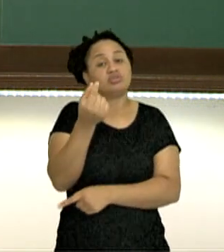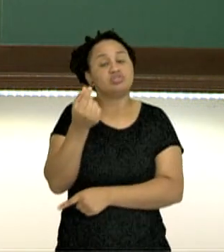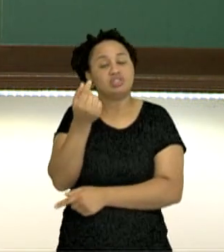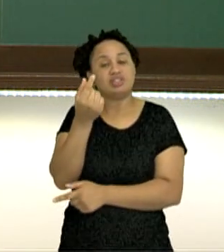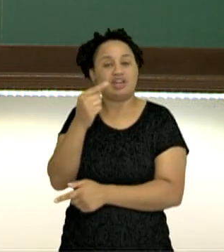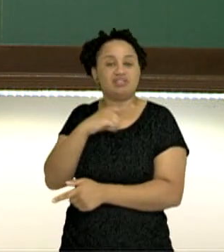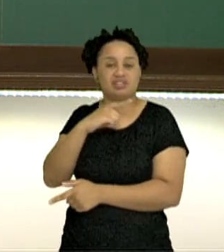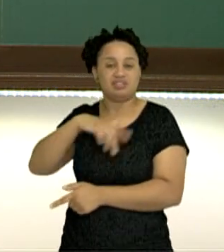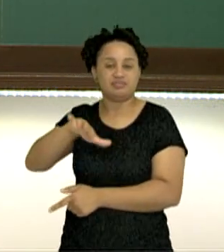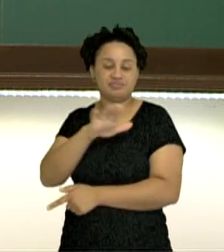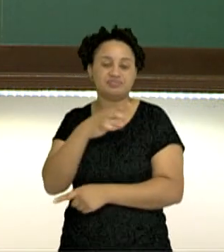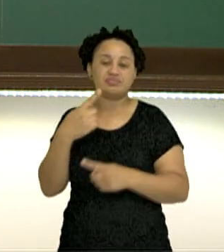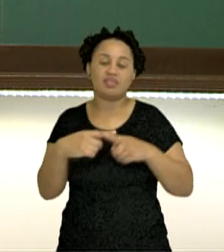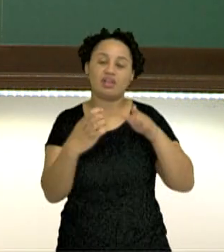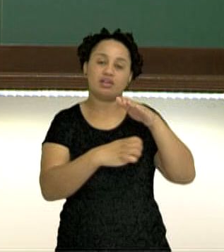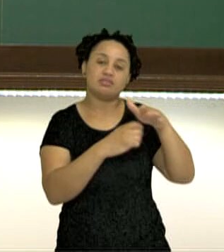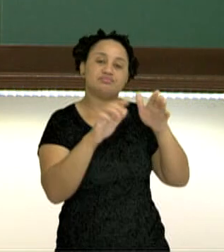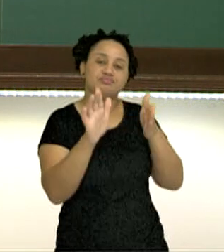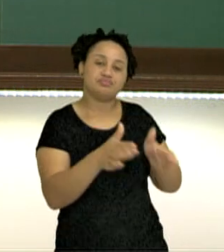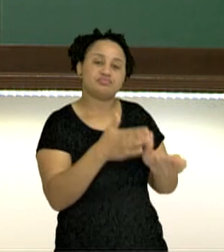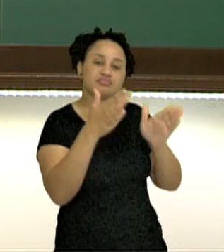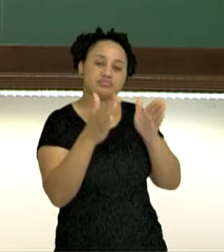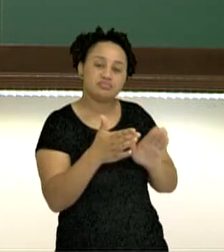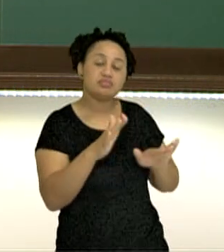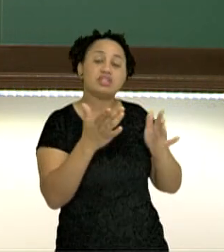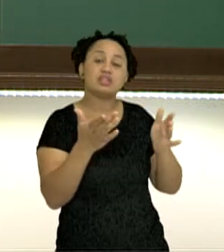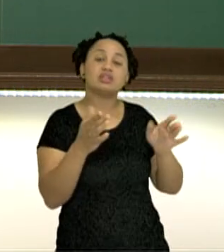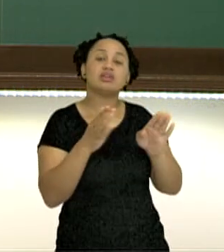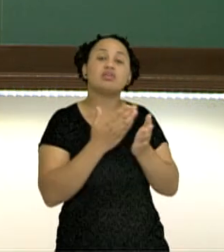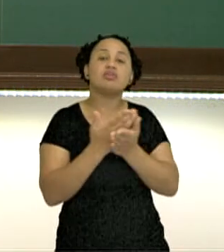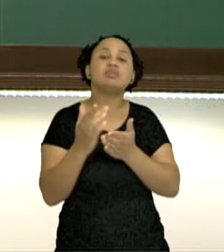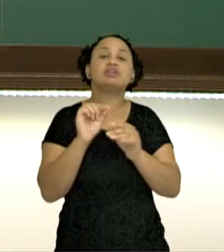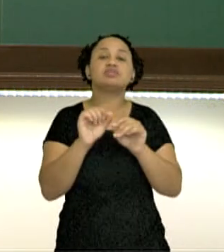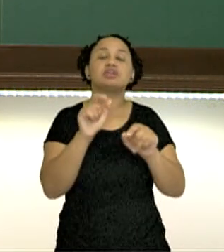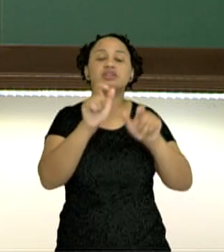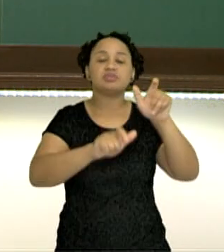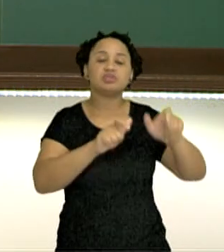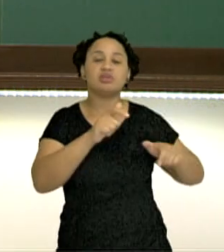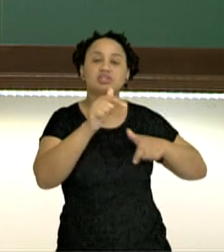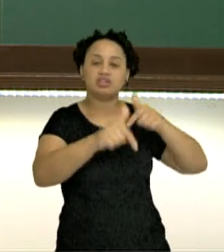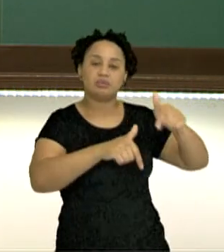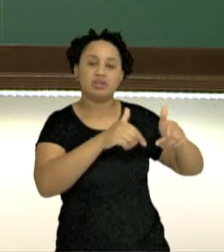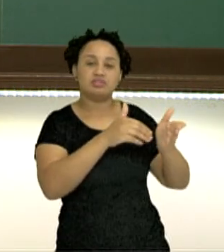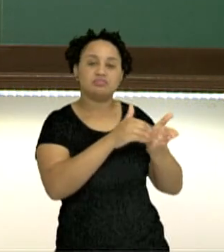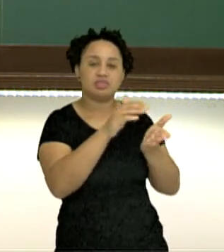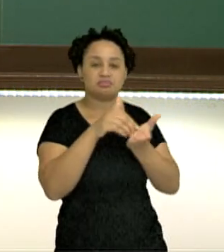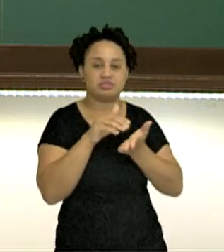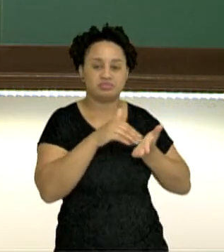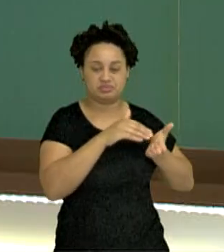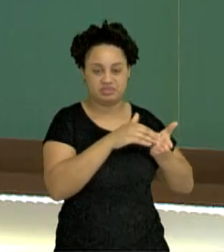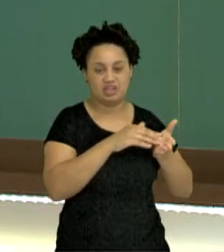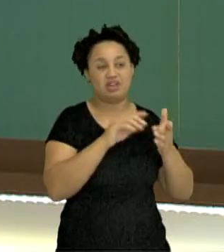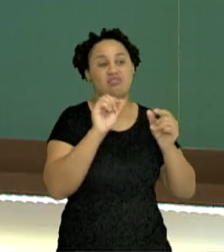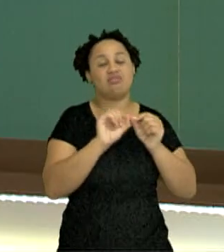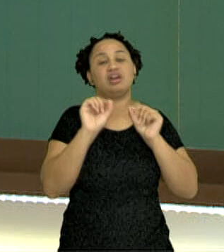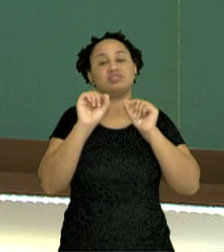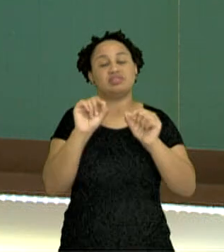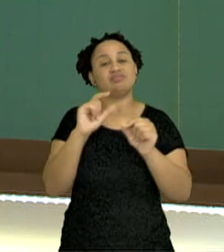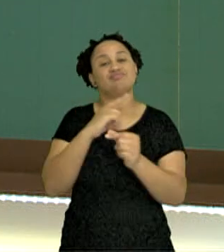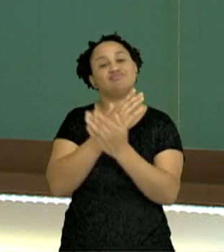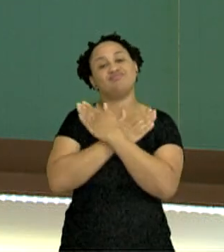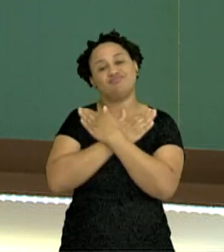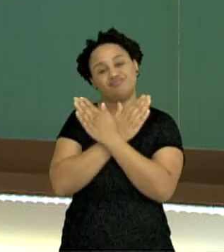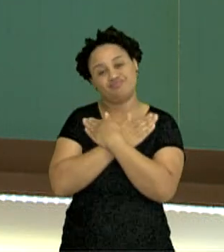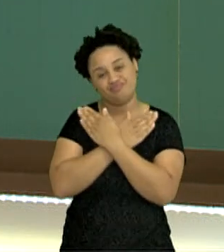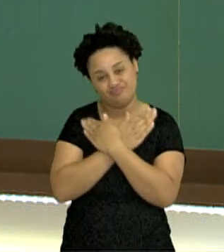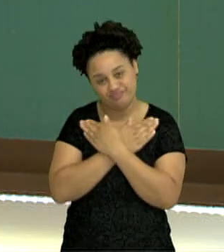como as empresas estão produzindo menos, elas passam a dispensar funcionários, o que gera o desemprego. Então,